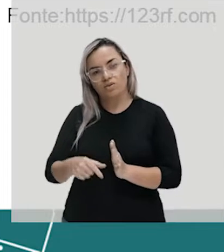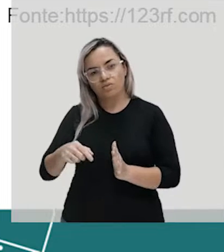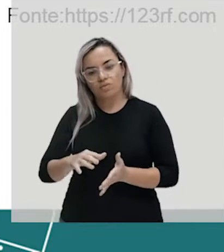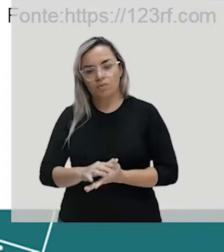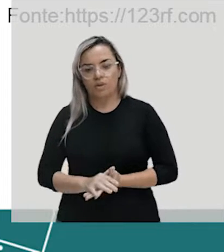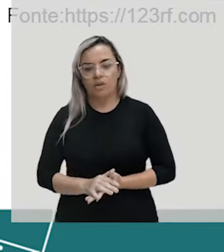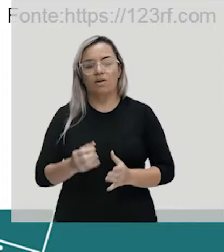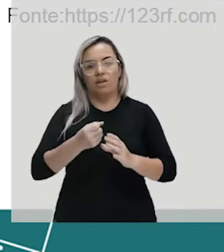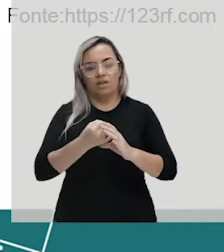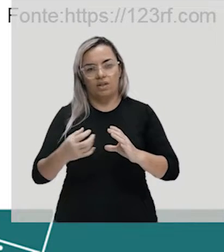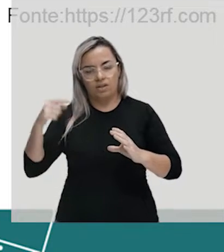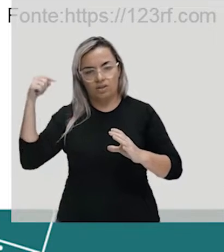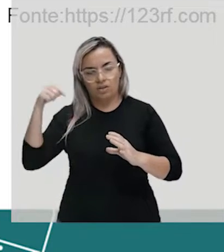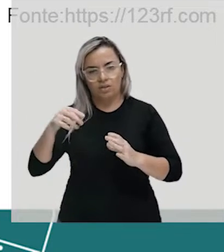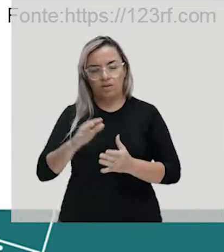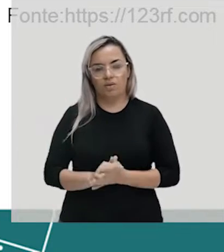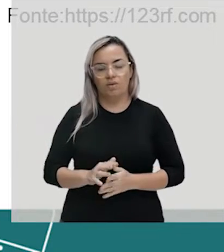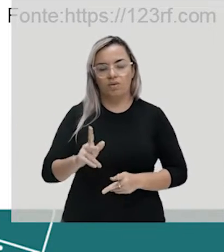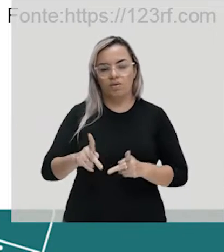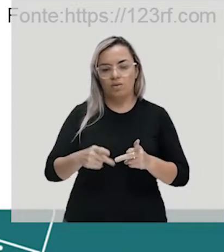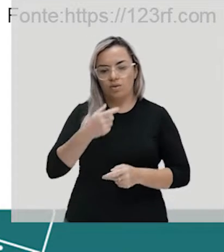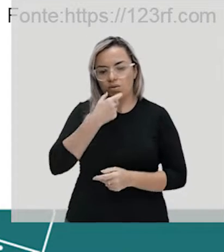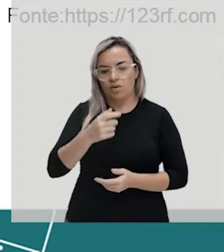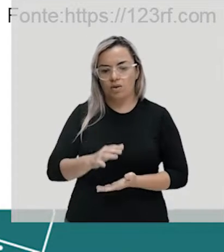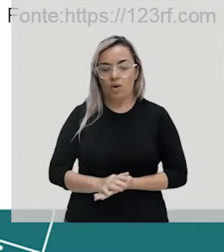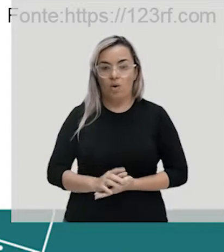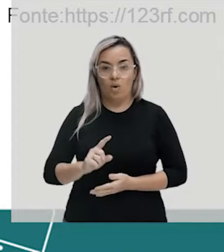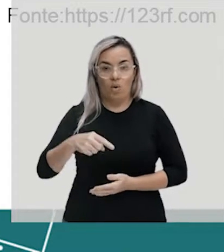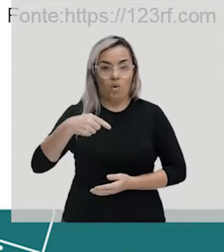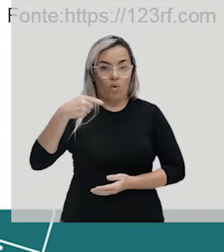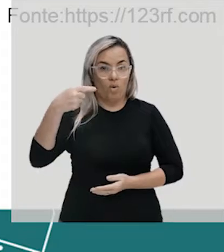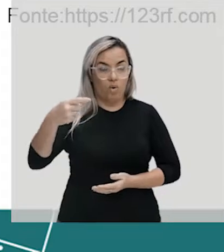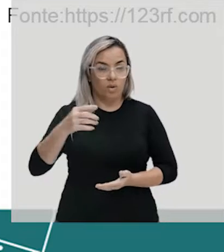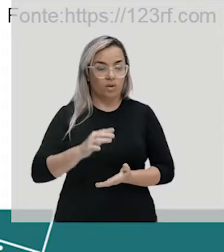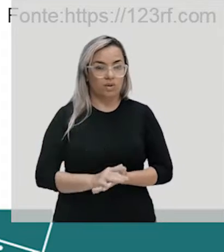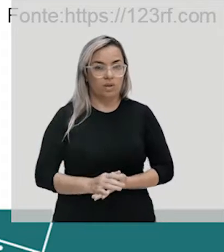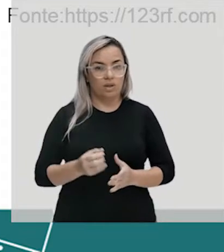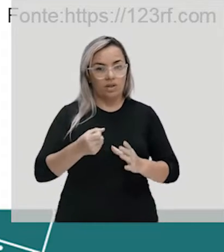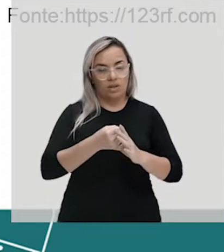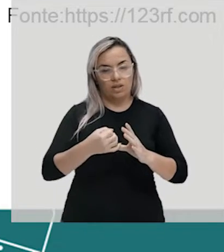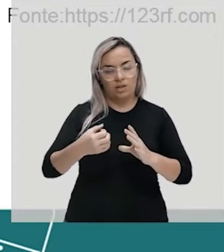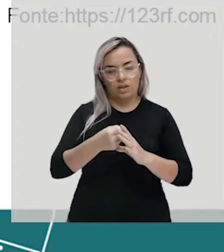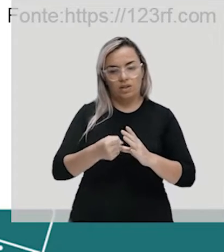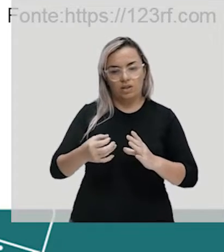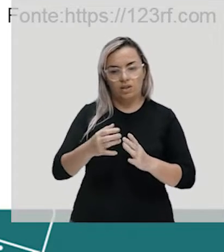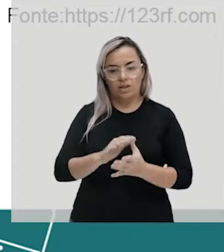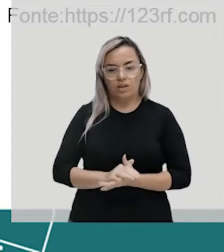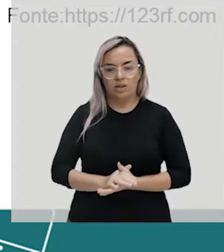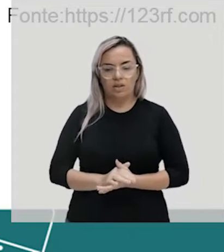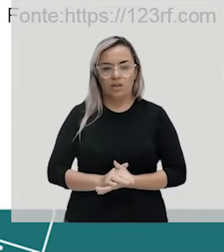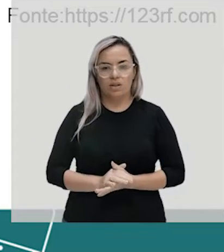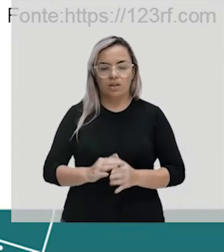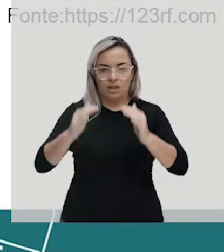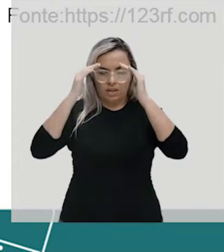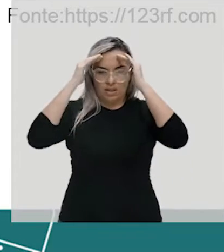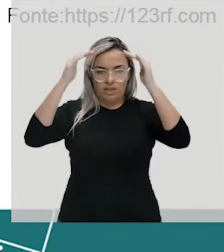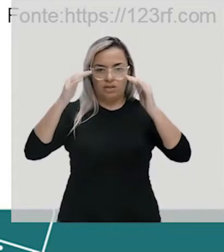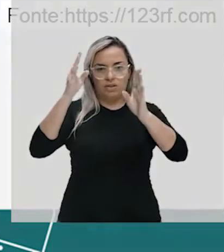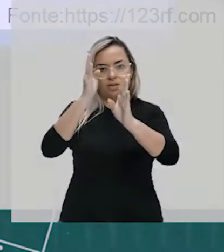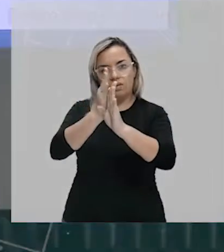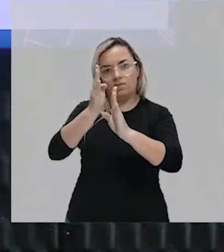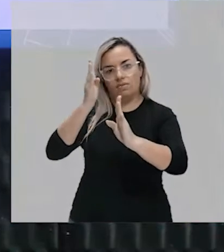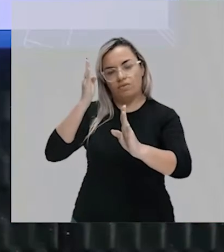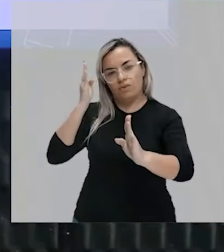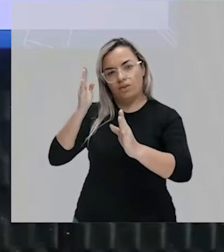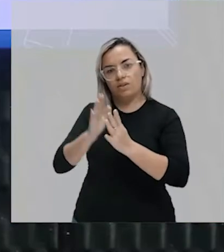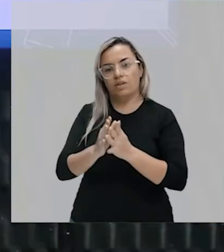deles outra característica é que eles não foram fila tá são coisas são parte qualidades muito interessantes que quando a gente